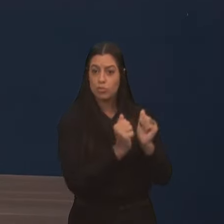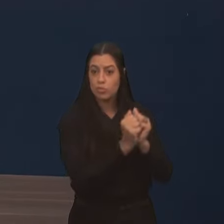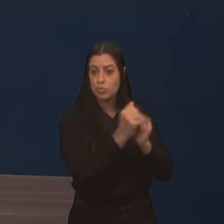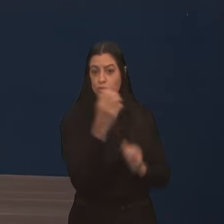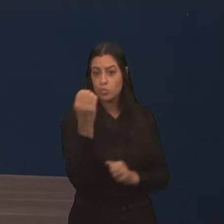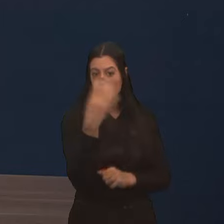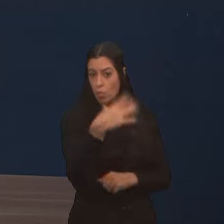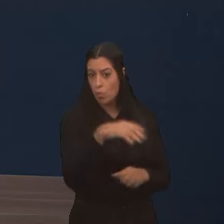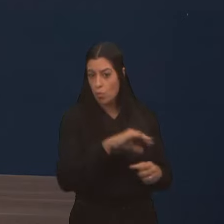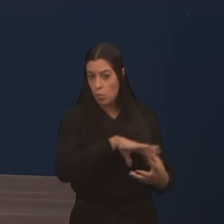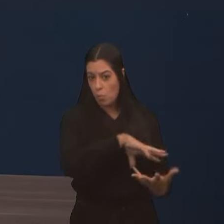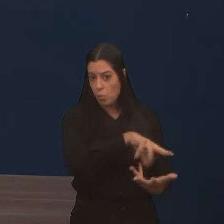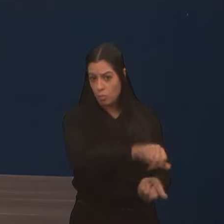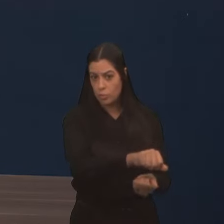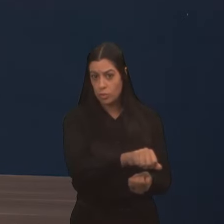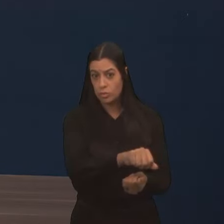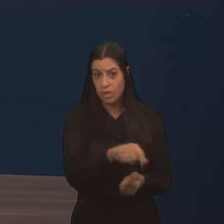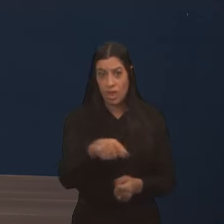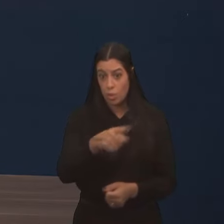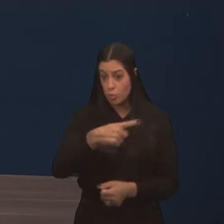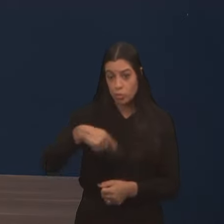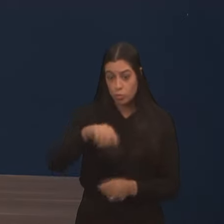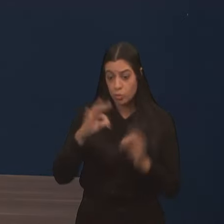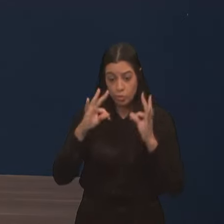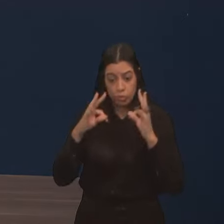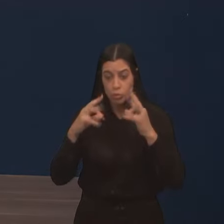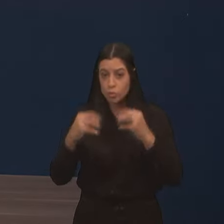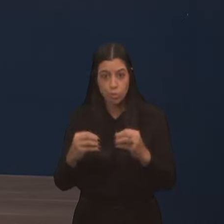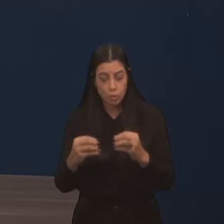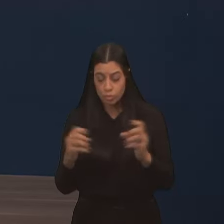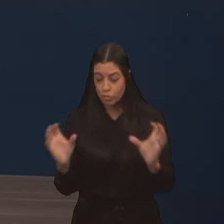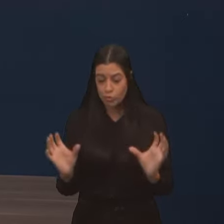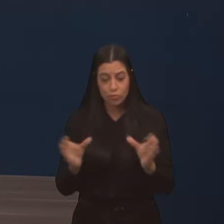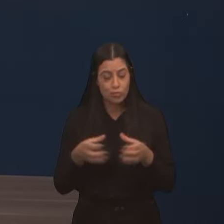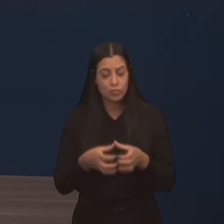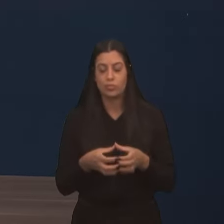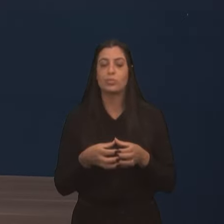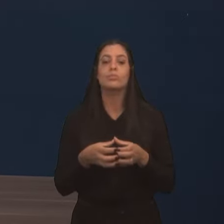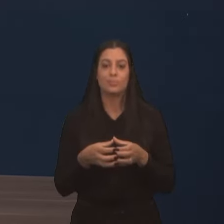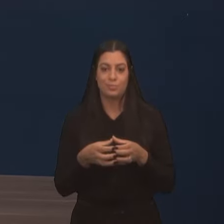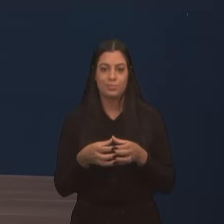possibilidade nesse novo mundo. Estamos todos dentro